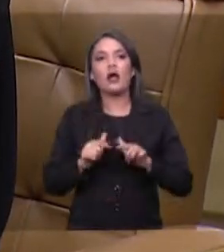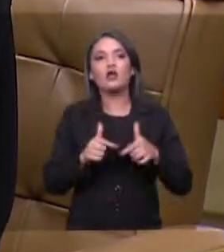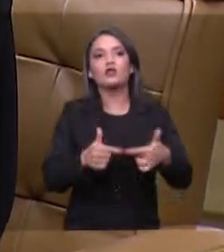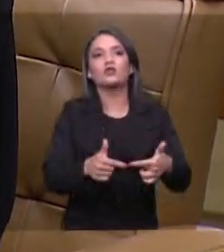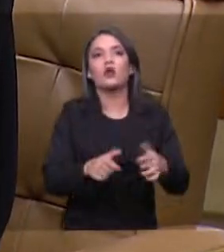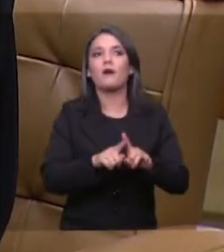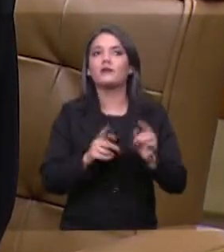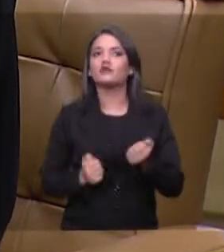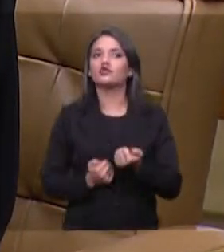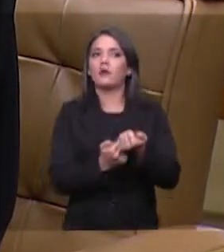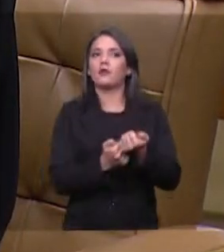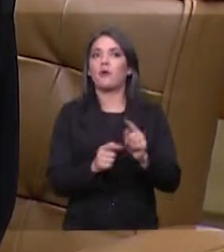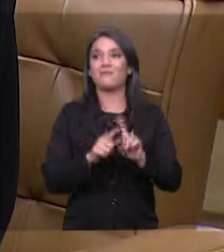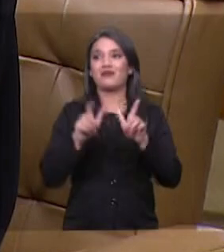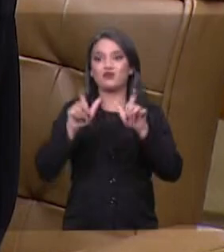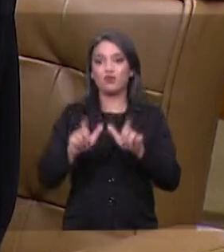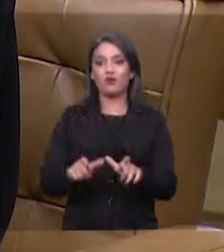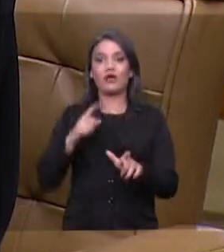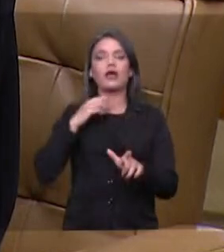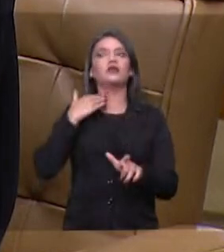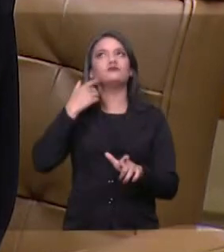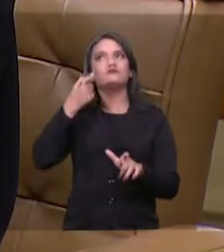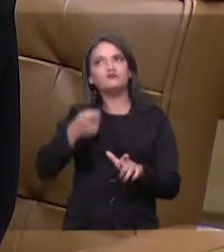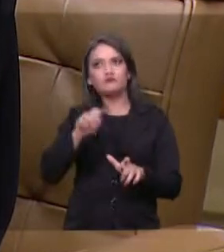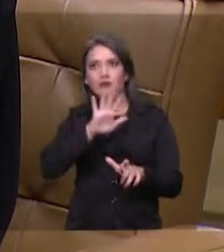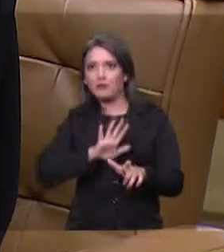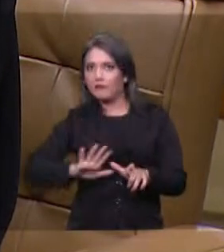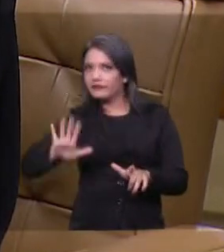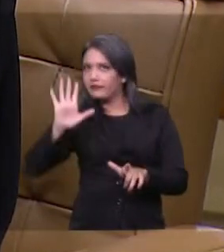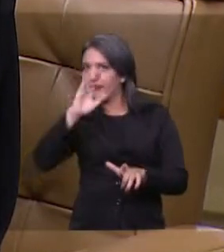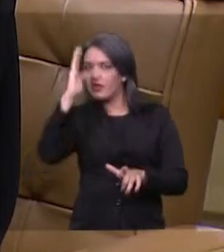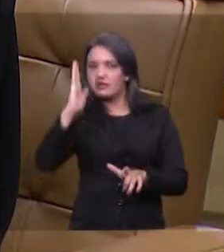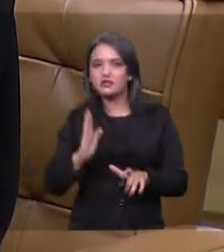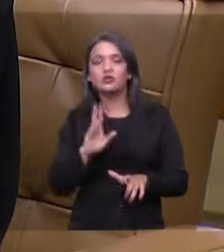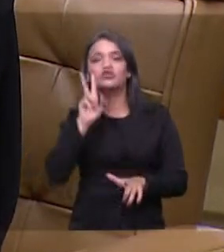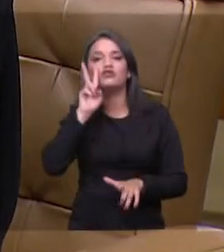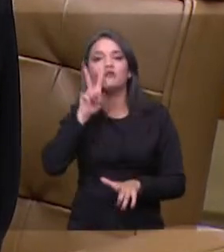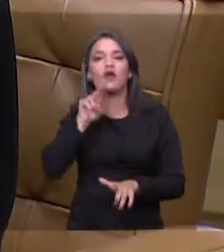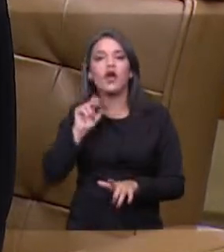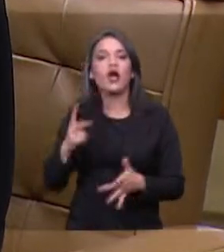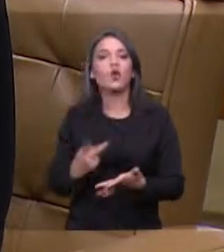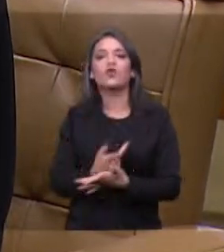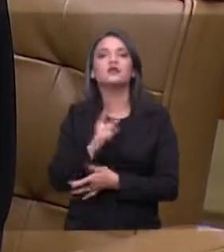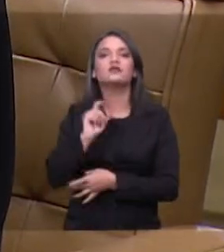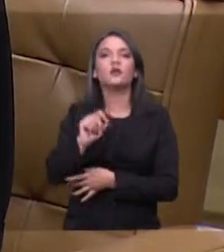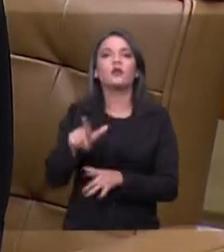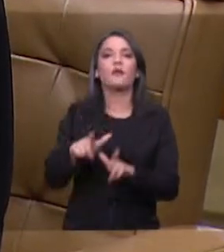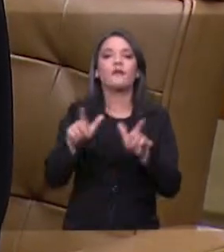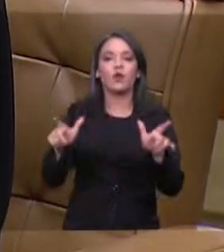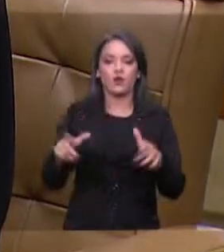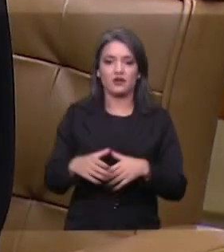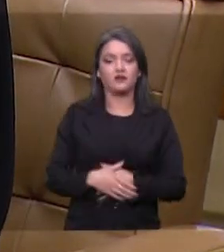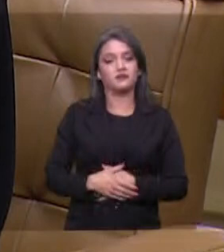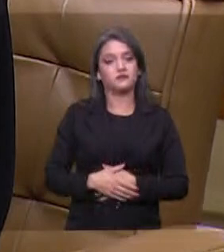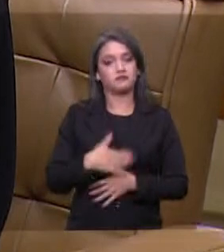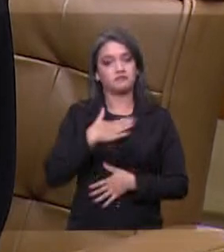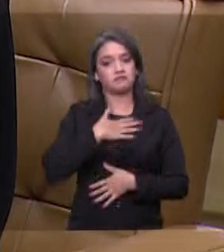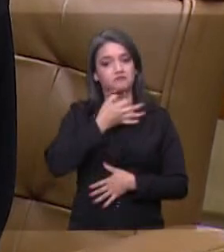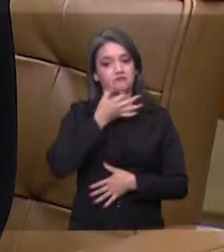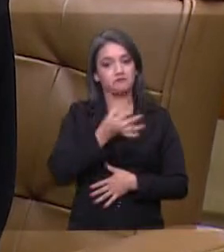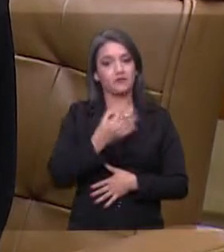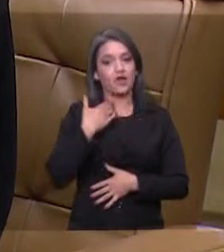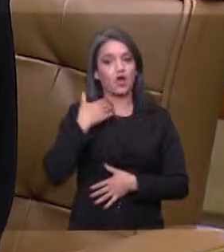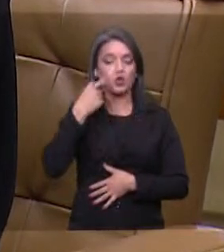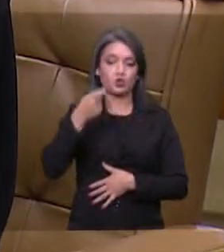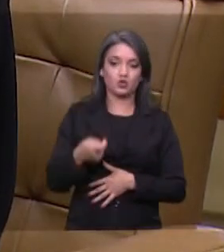nas comarcas e juízos de todo o país, o que vemos majoritariamente, na minha visão, é o